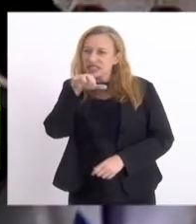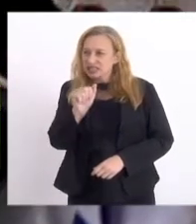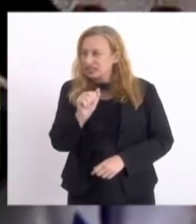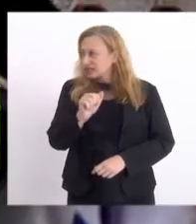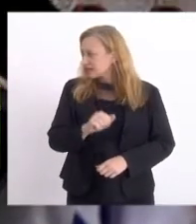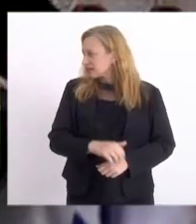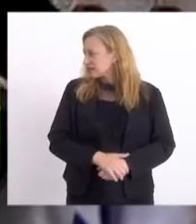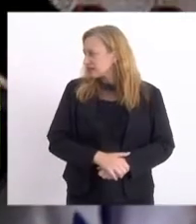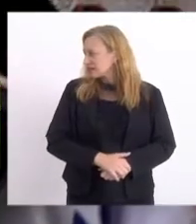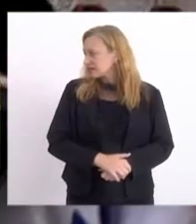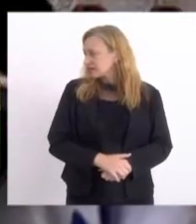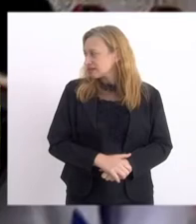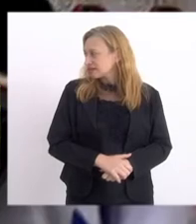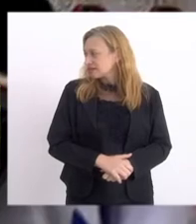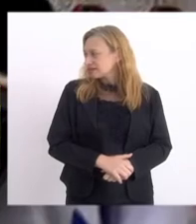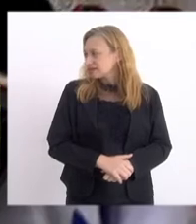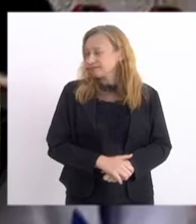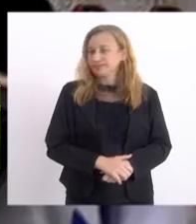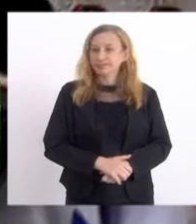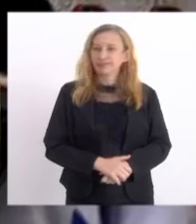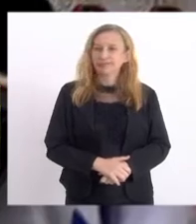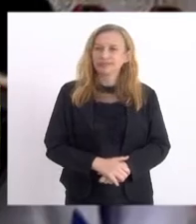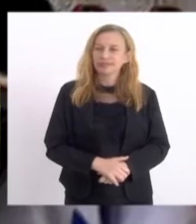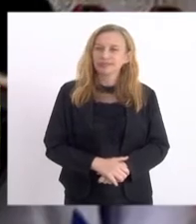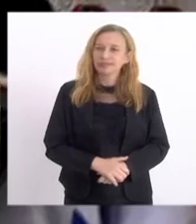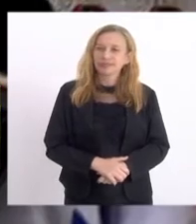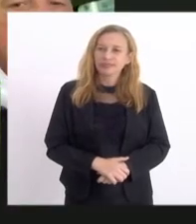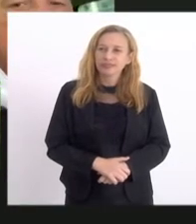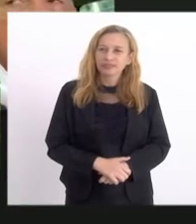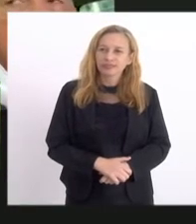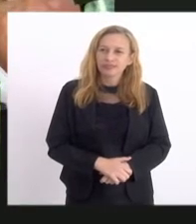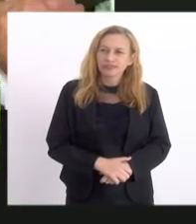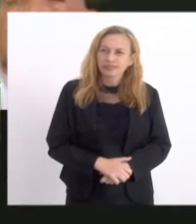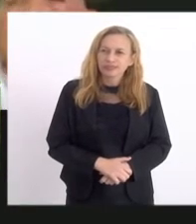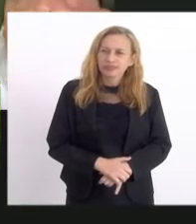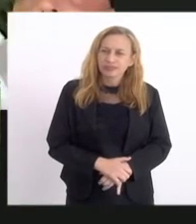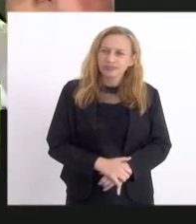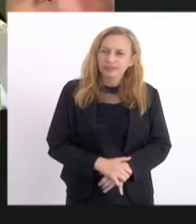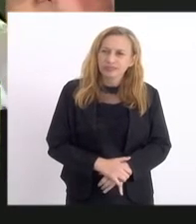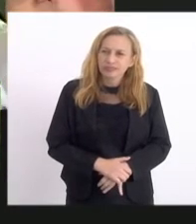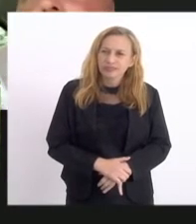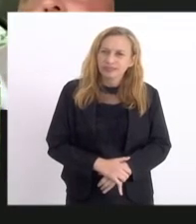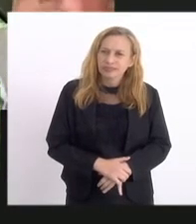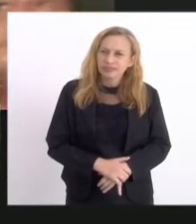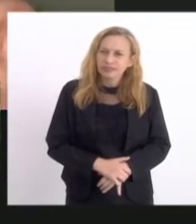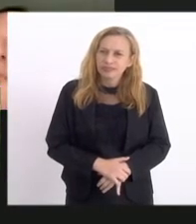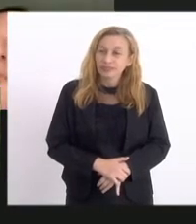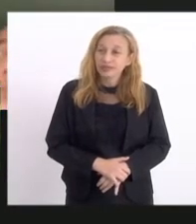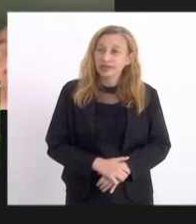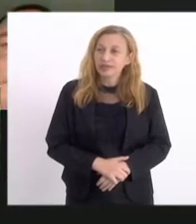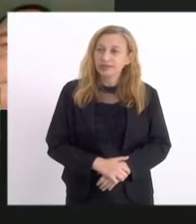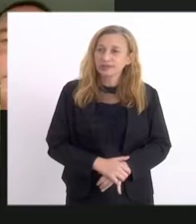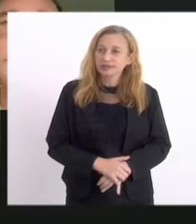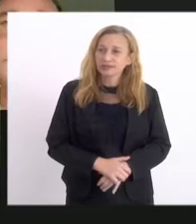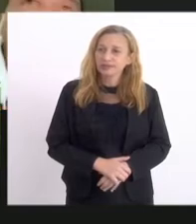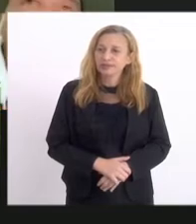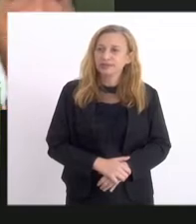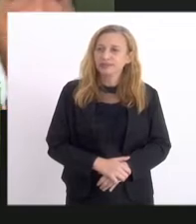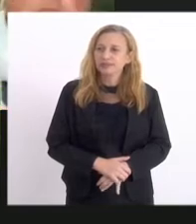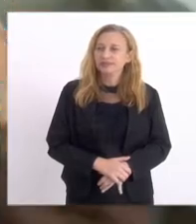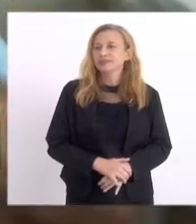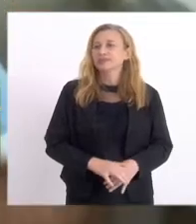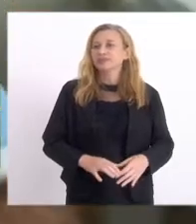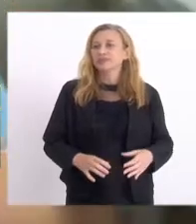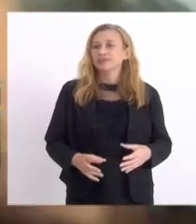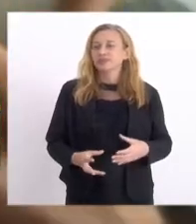exato. Jesus Cristo, ele jamais se materializou. Ele estava materializou